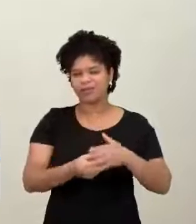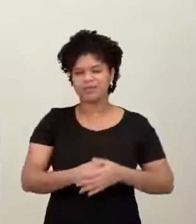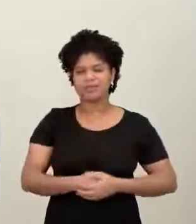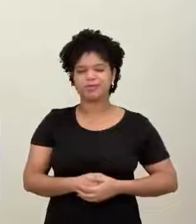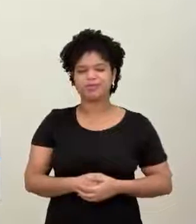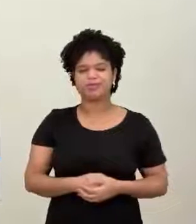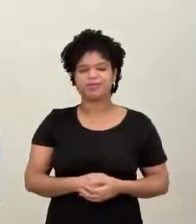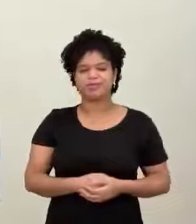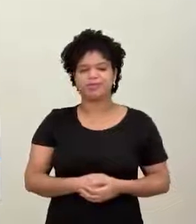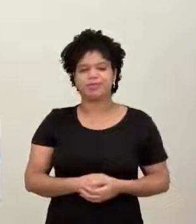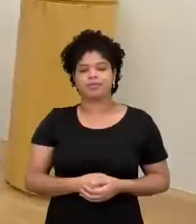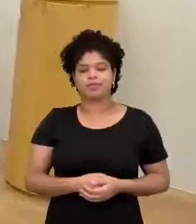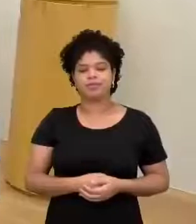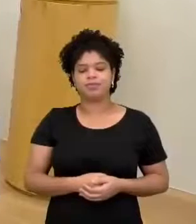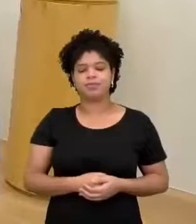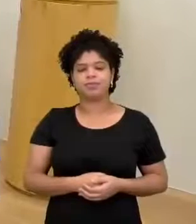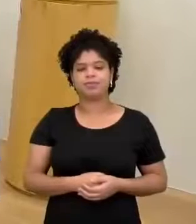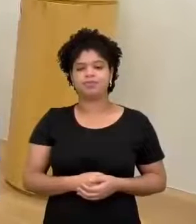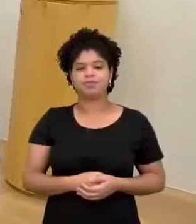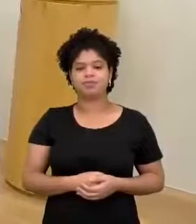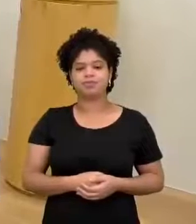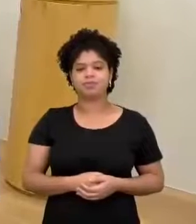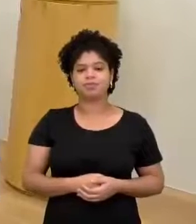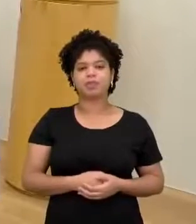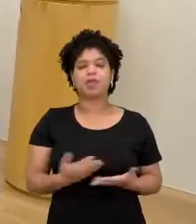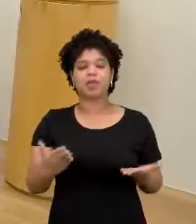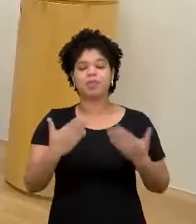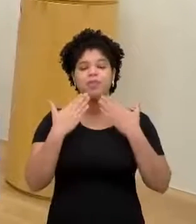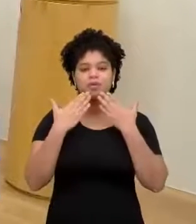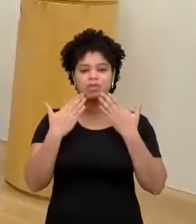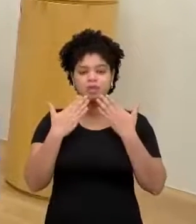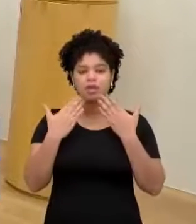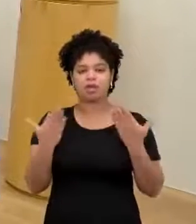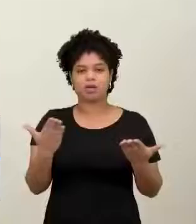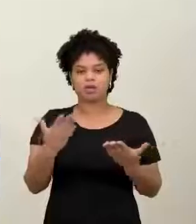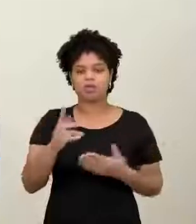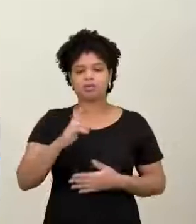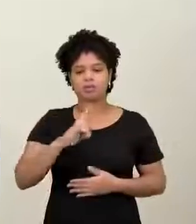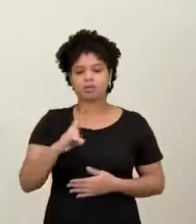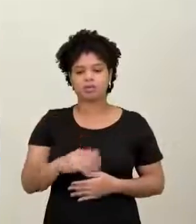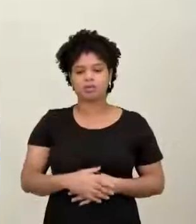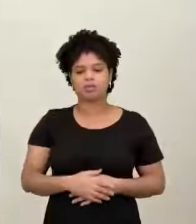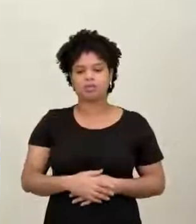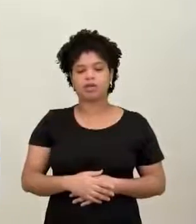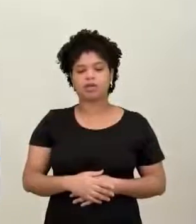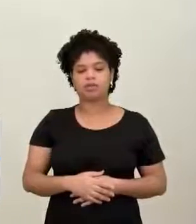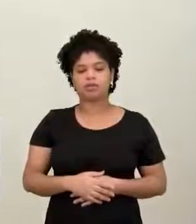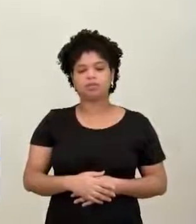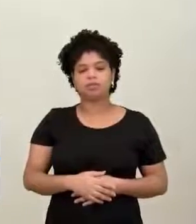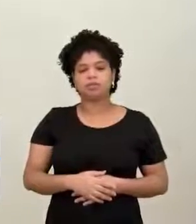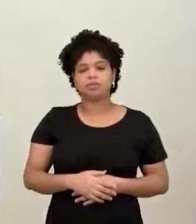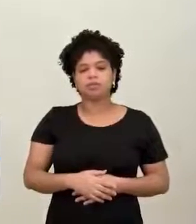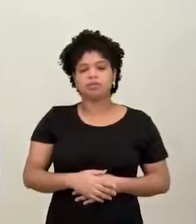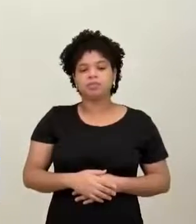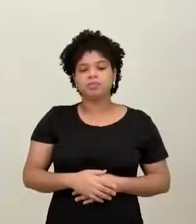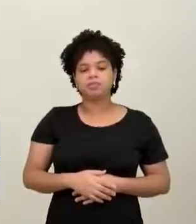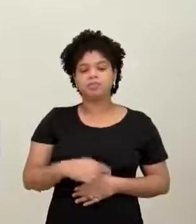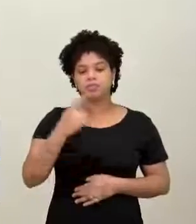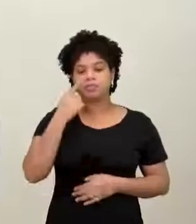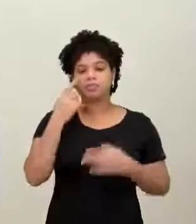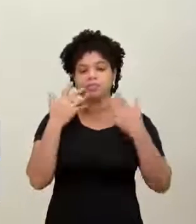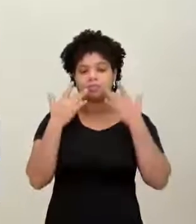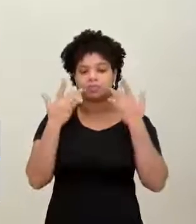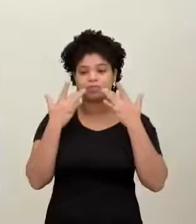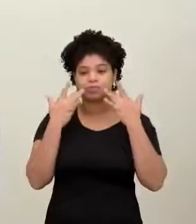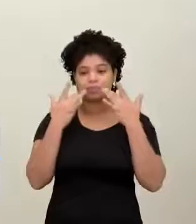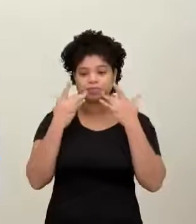eu acho que ao invés de pegar o nosso slide, eu vou trazer a resposta aqui do David. O teatro, do grego teatron, é